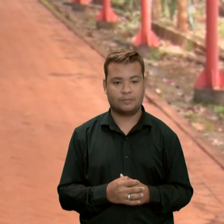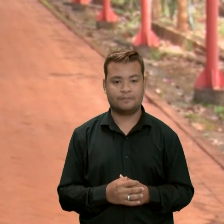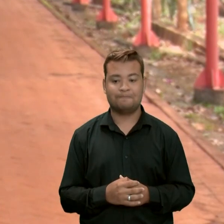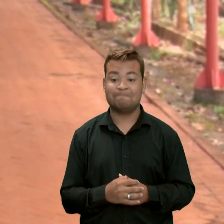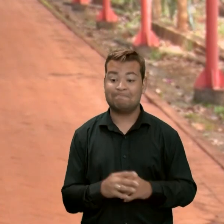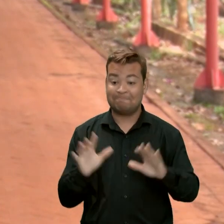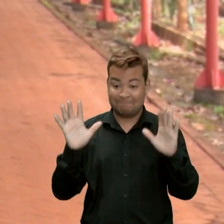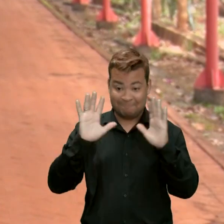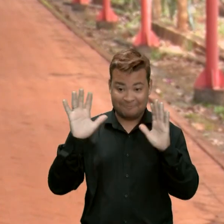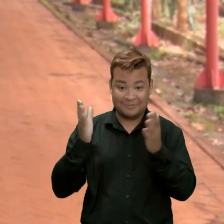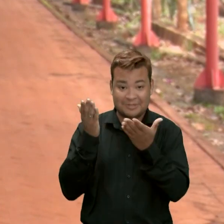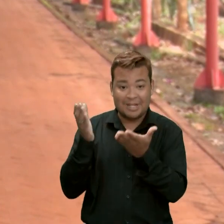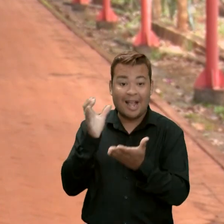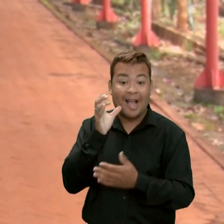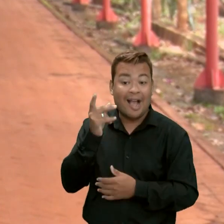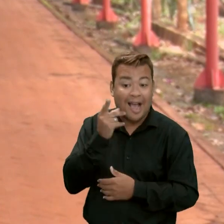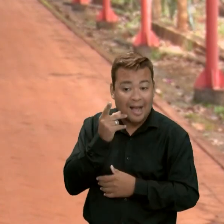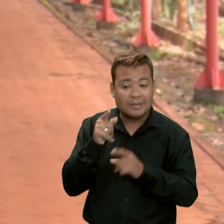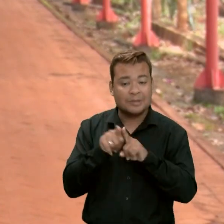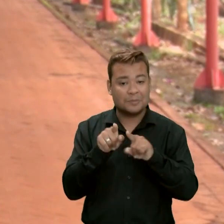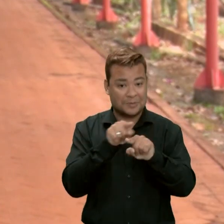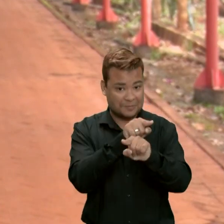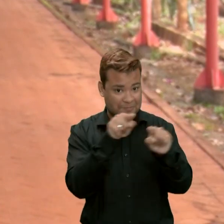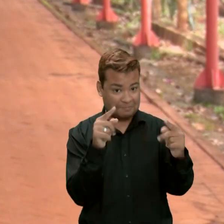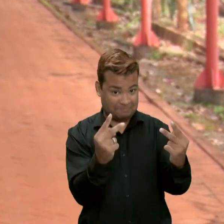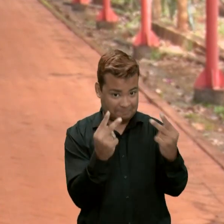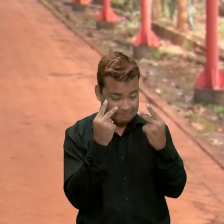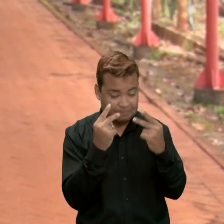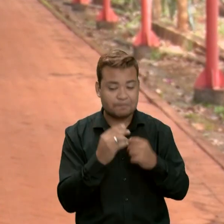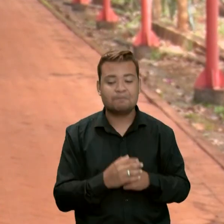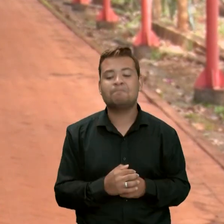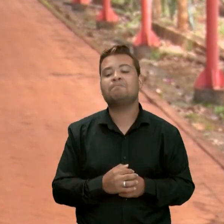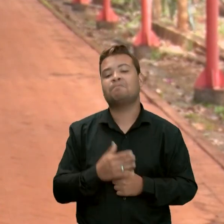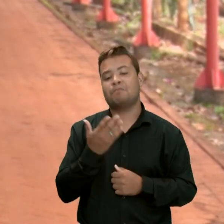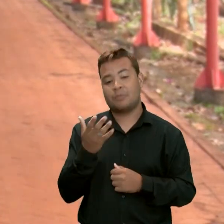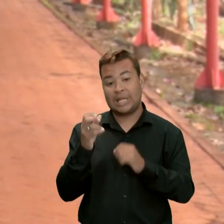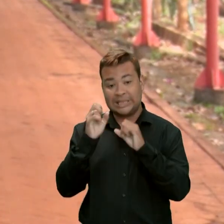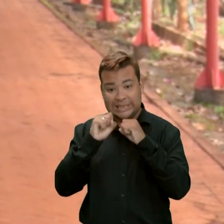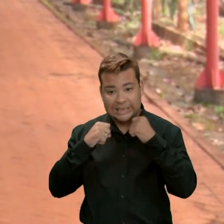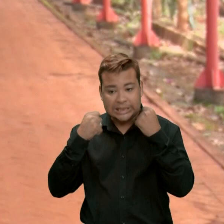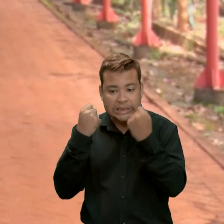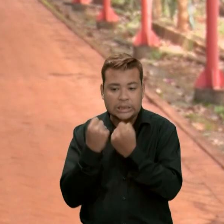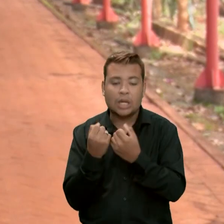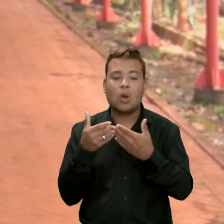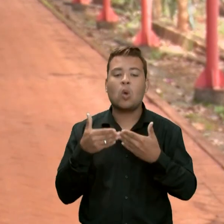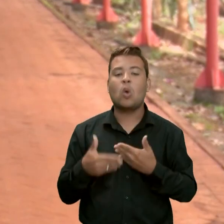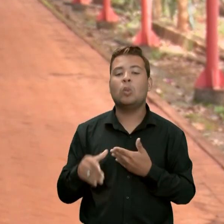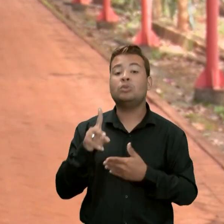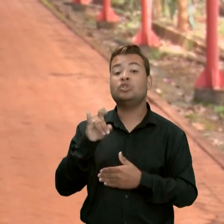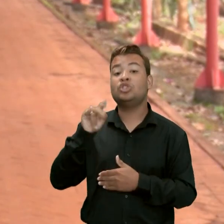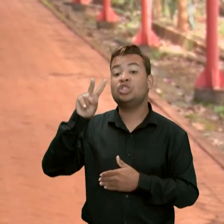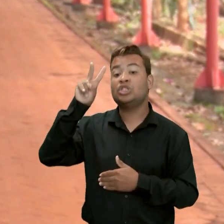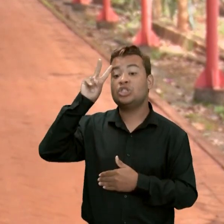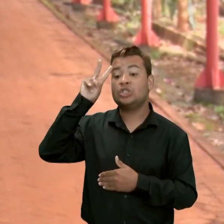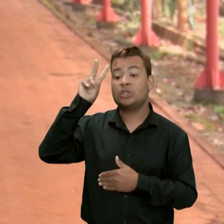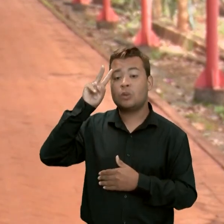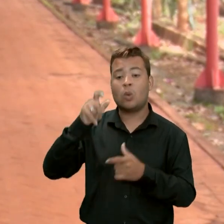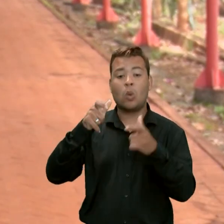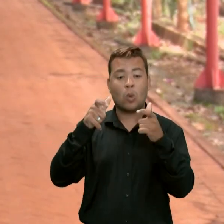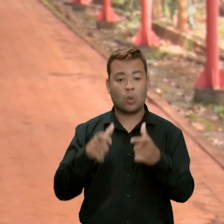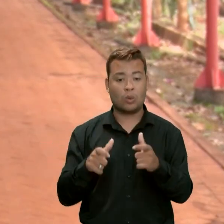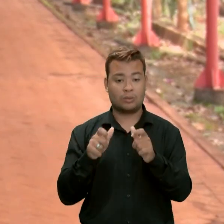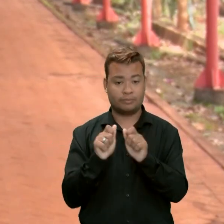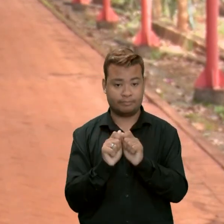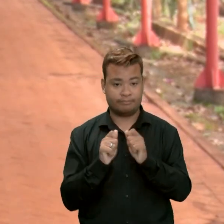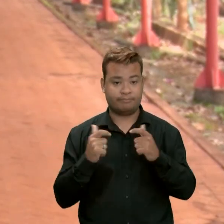Oi para você, Cássio. Olá para você que nos acompanha. O simpósio começou nesta segunda-feira, na Assembleia